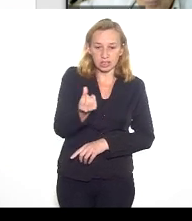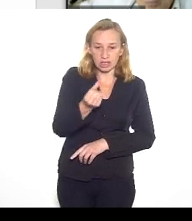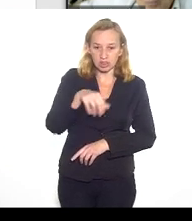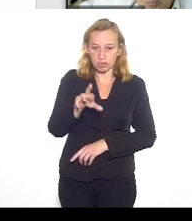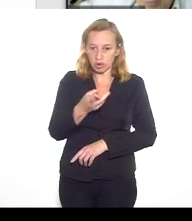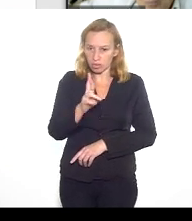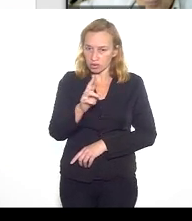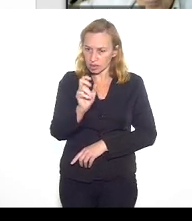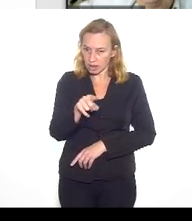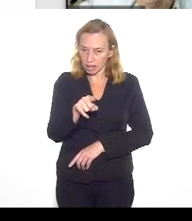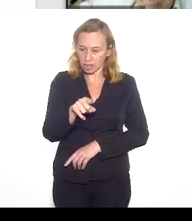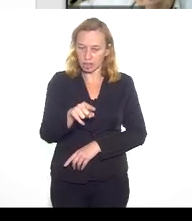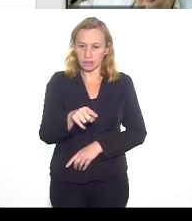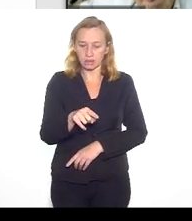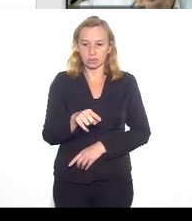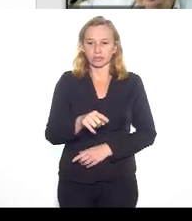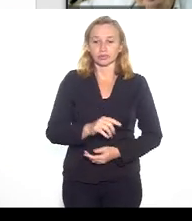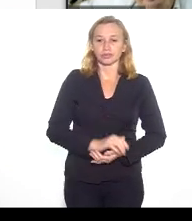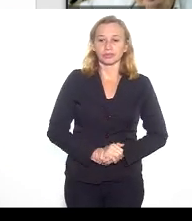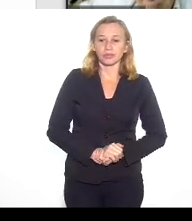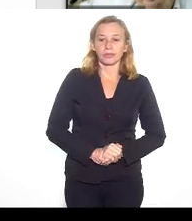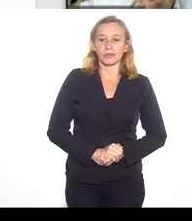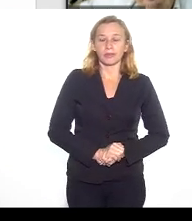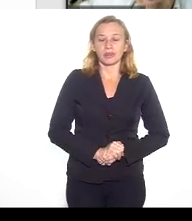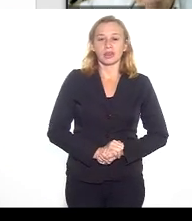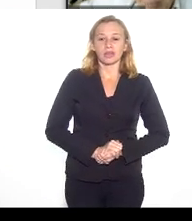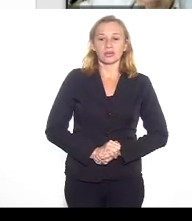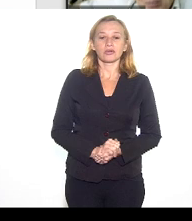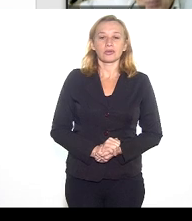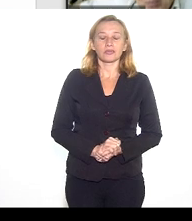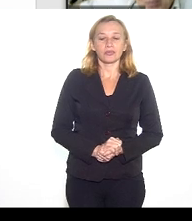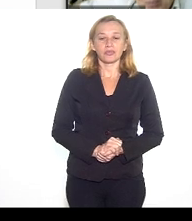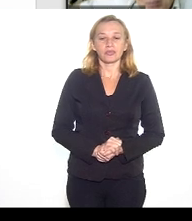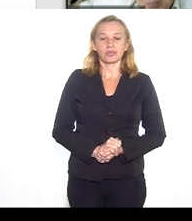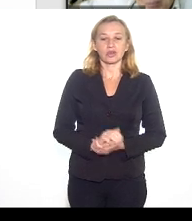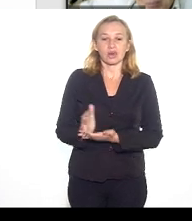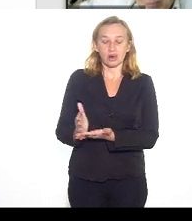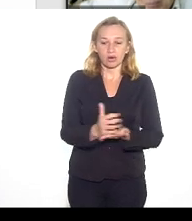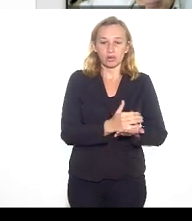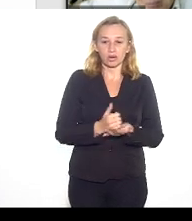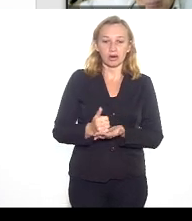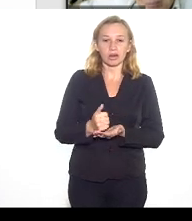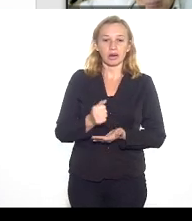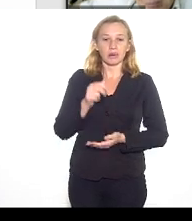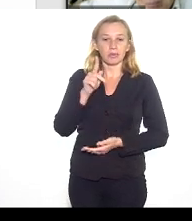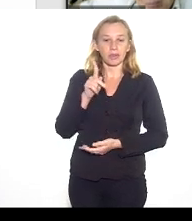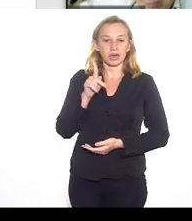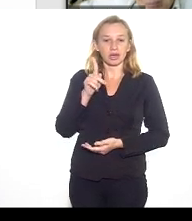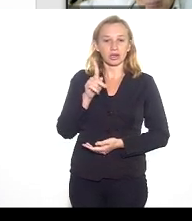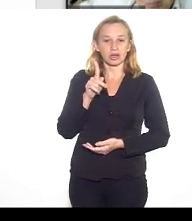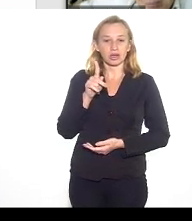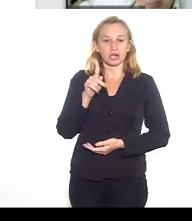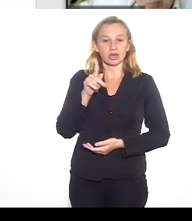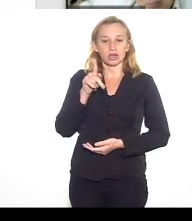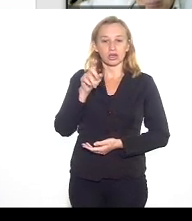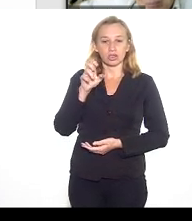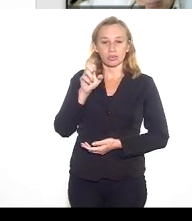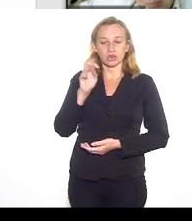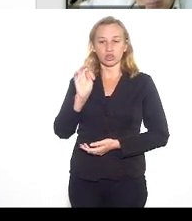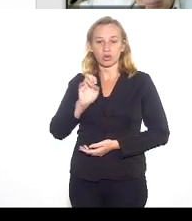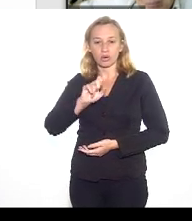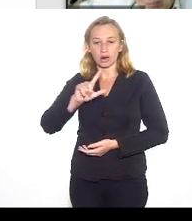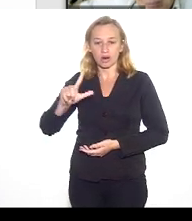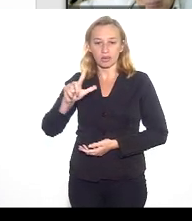isso? Isso é importante dizer que isso é um montante recolhido pela Petrogal Brasil. Então, se me permite ilustrar de melhor